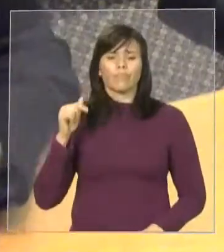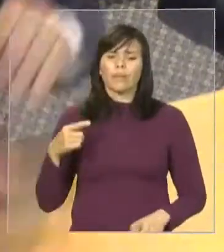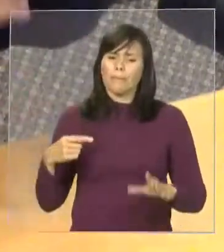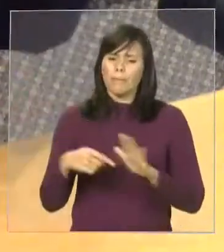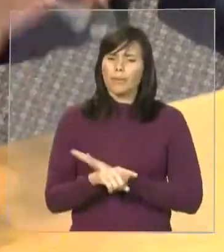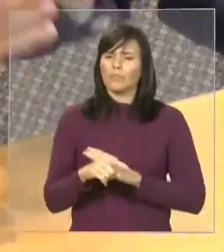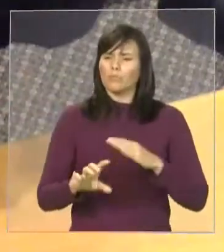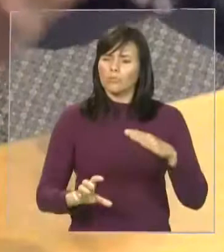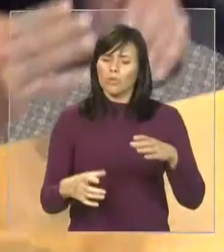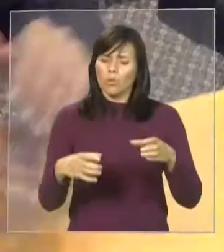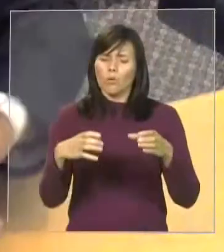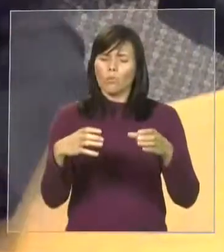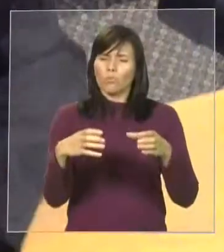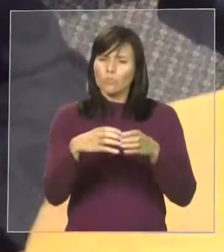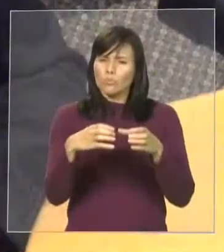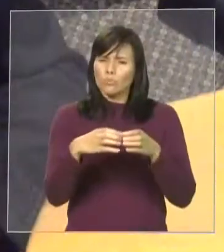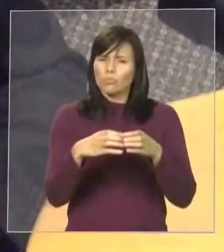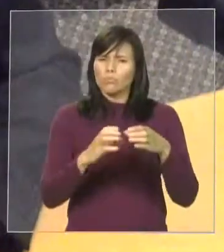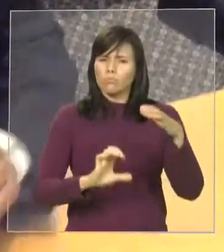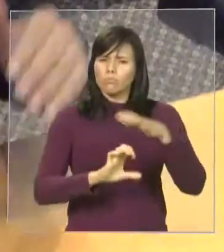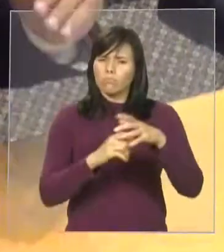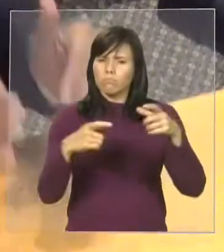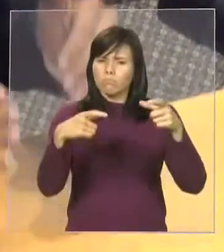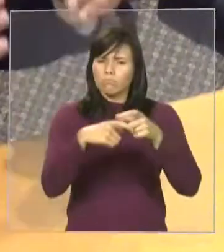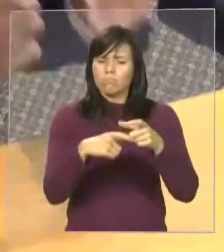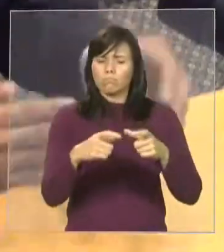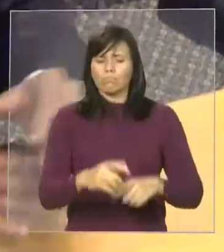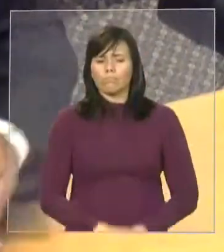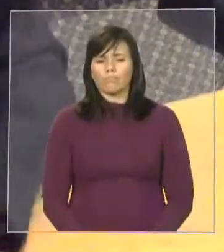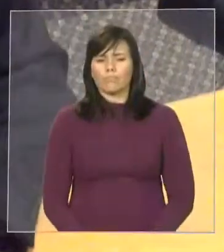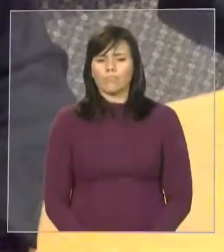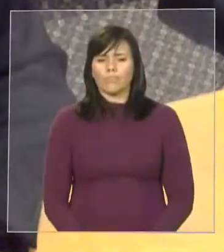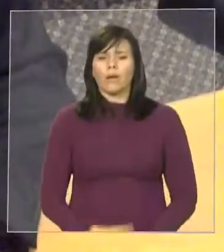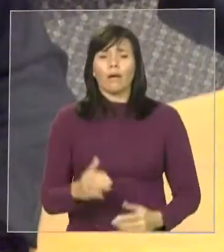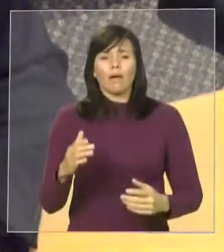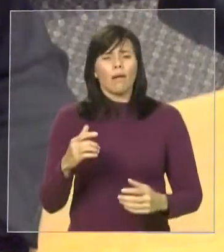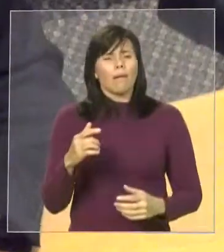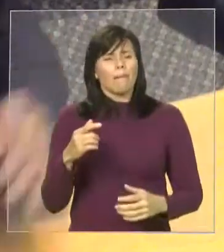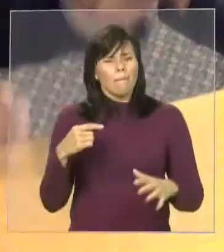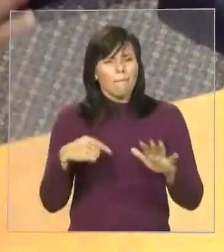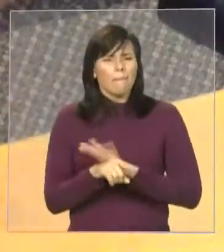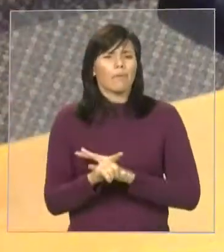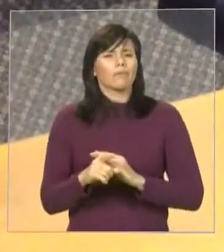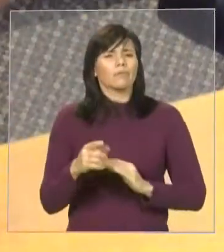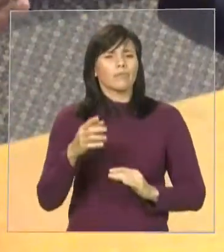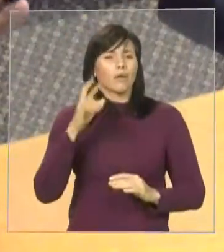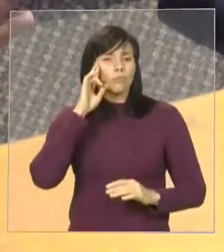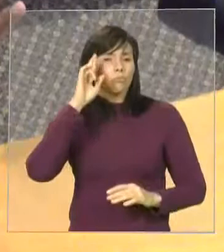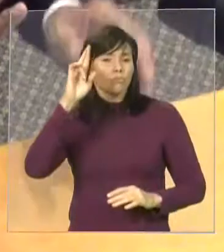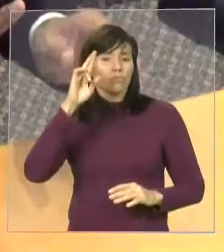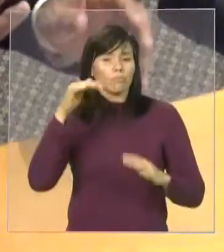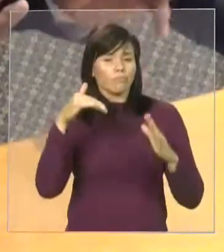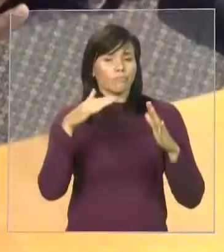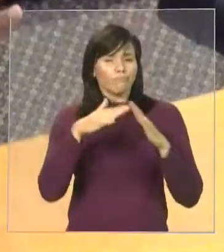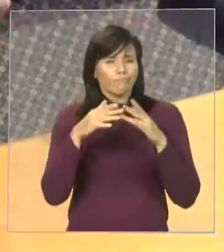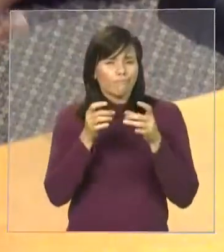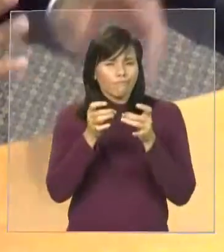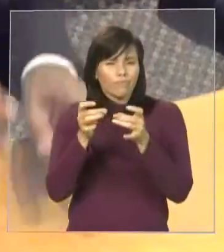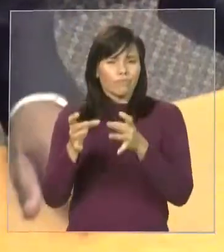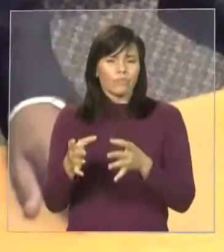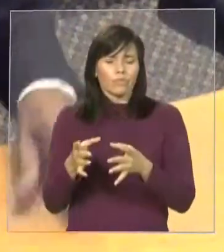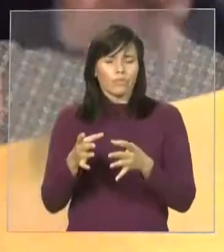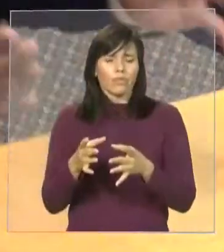empresários, pergunte aos pequenos comerciantes. Muitos estão fechando suas portas. Nós percorremos, por exemplo,